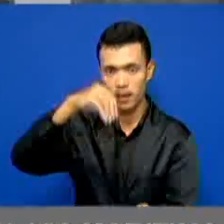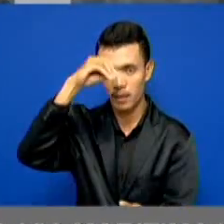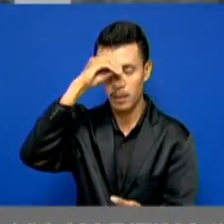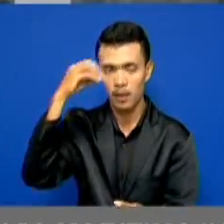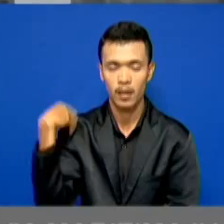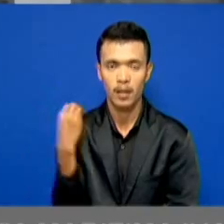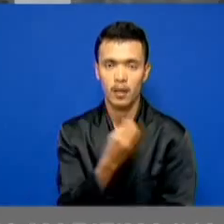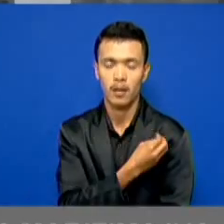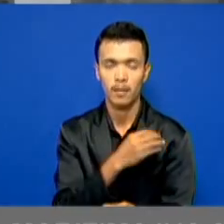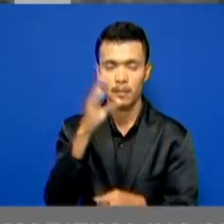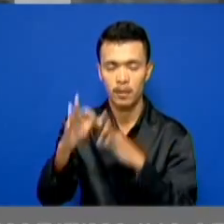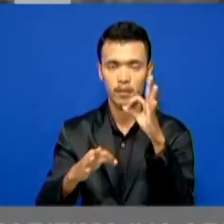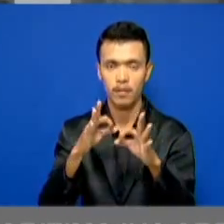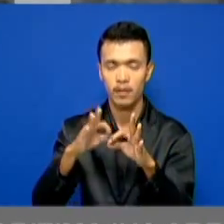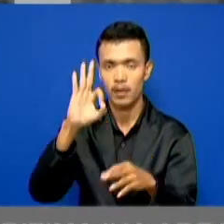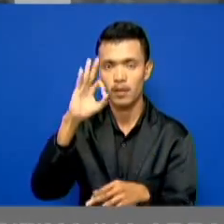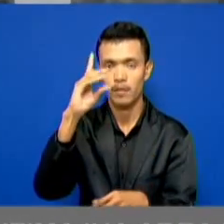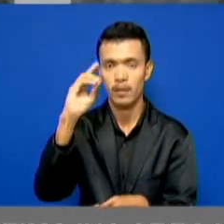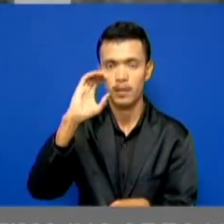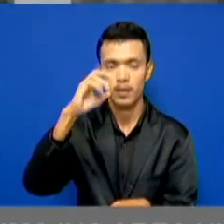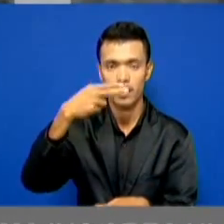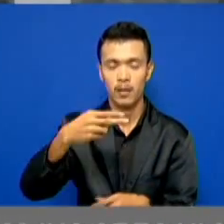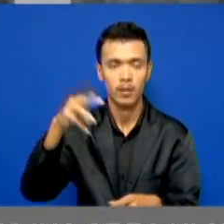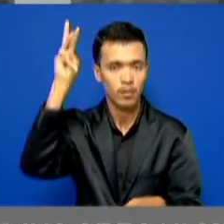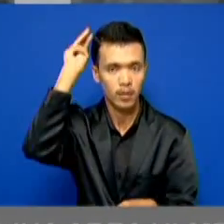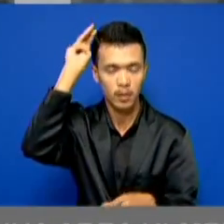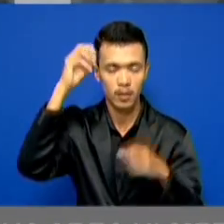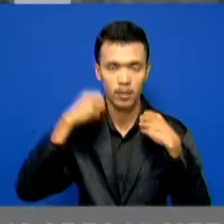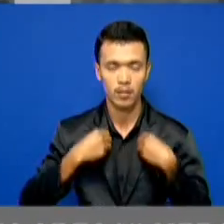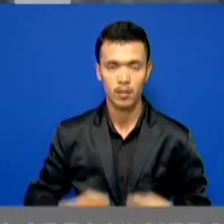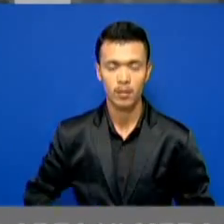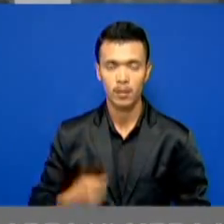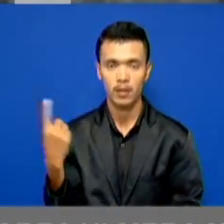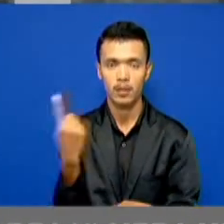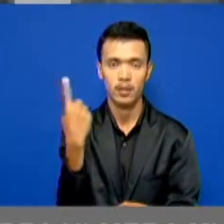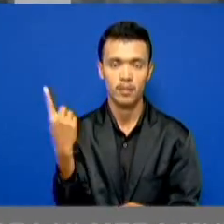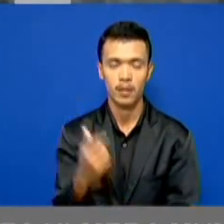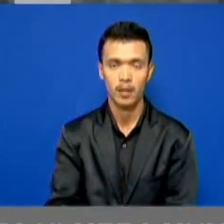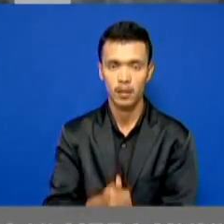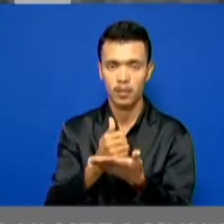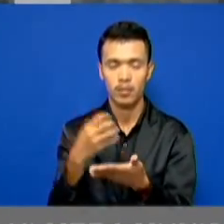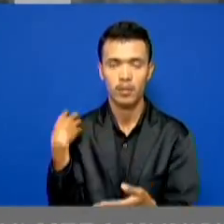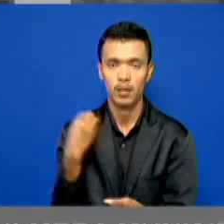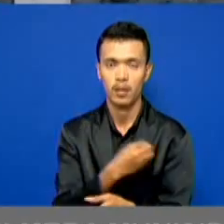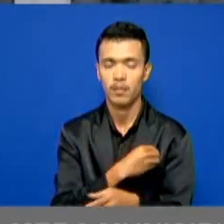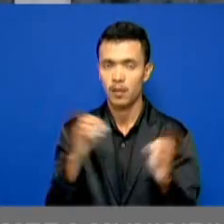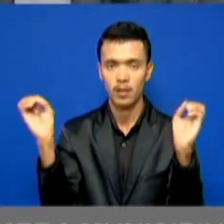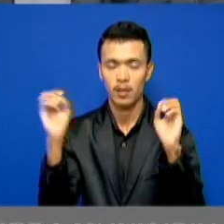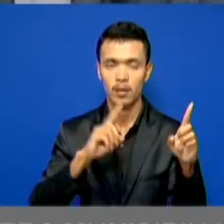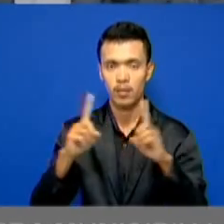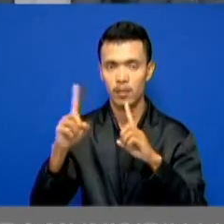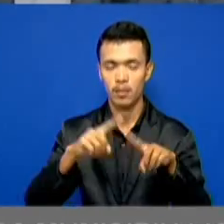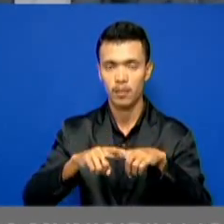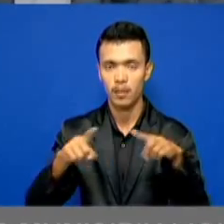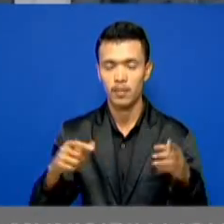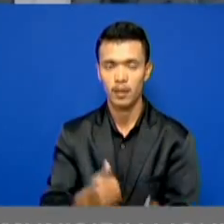a minha filha Gata, FDCH no Ministério da Saúde, sempre ajuda no apoio a mim, lá os colheres.